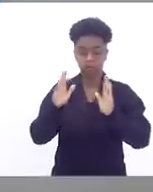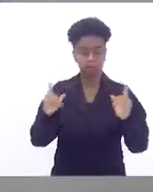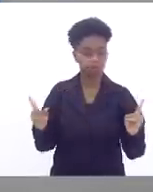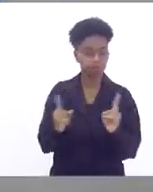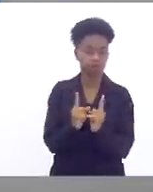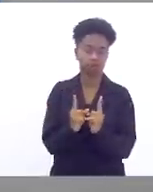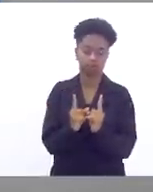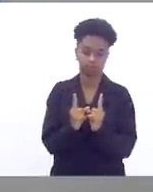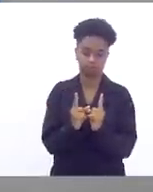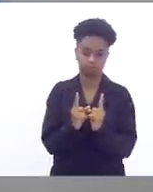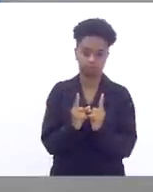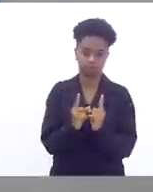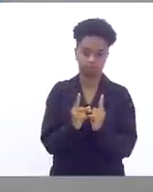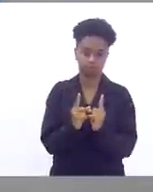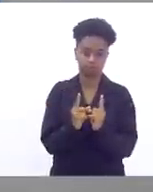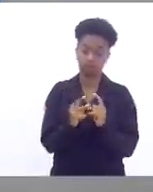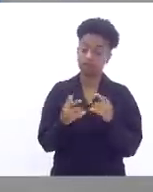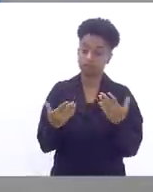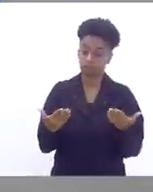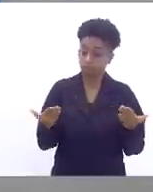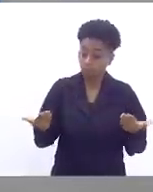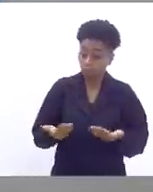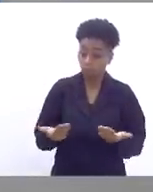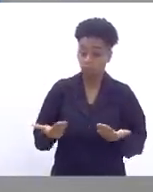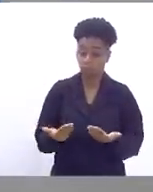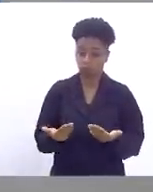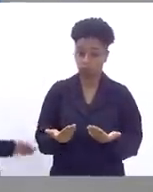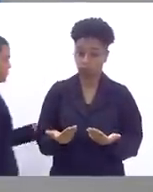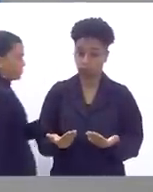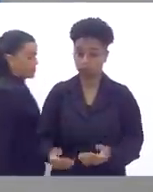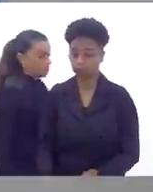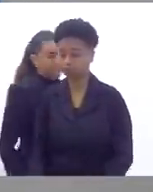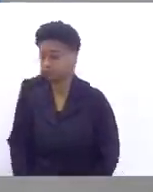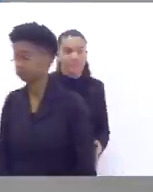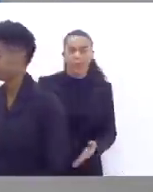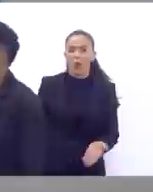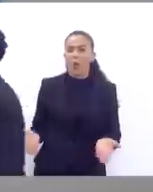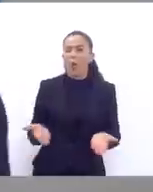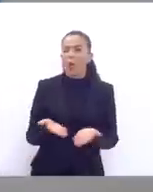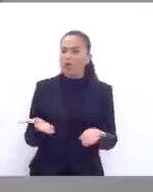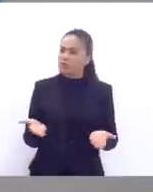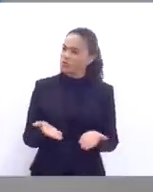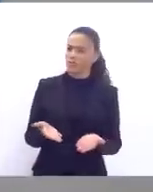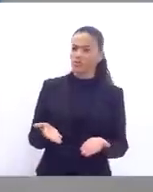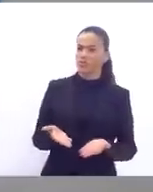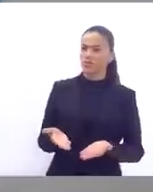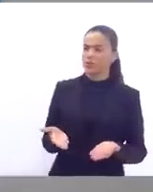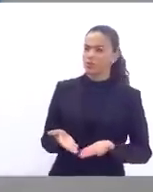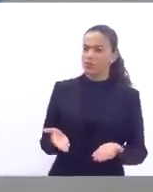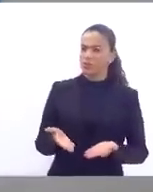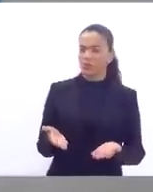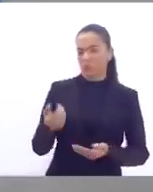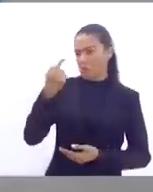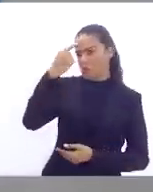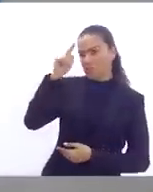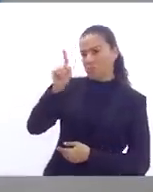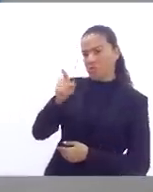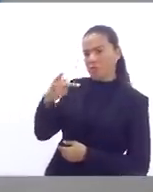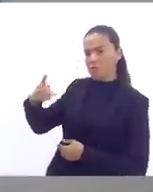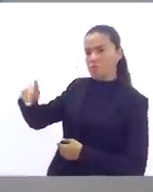possível então assim hoje a gente vê com essa não nem não sei se foi a sua